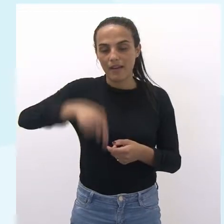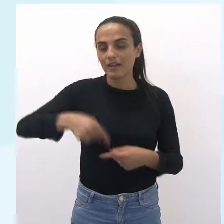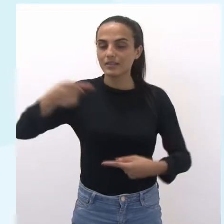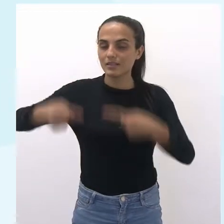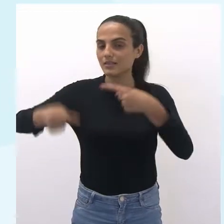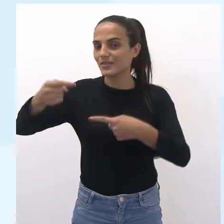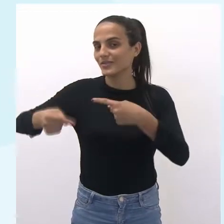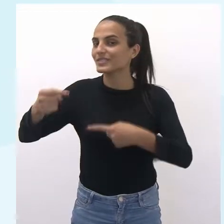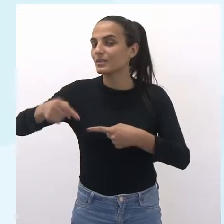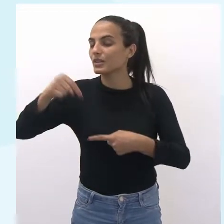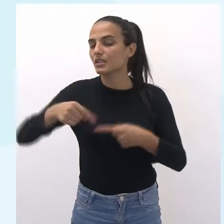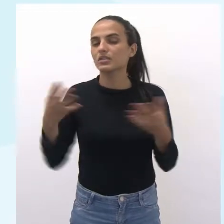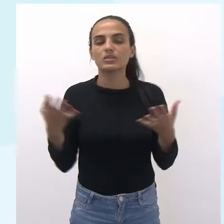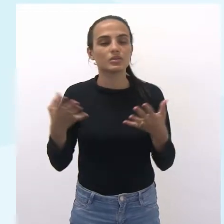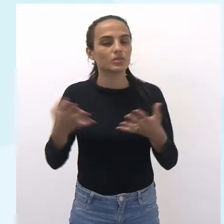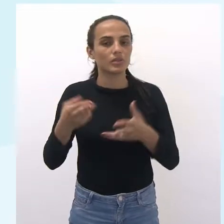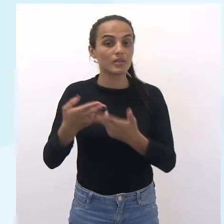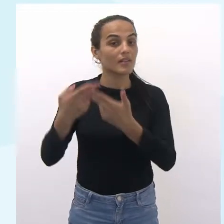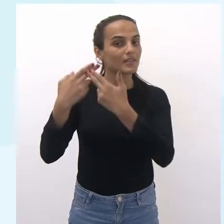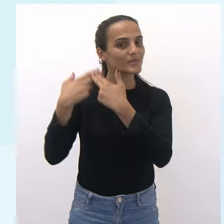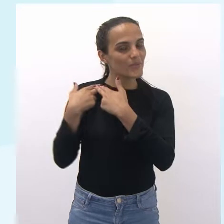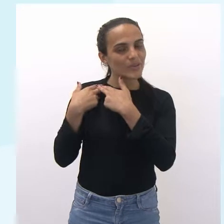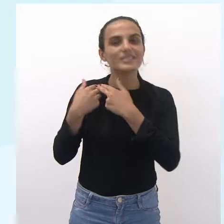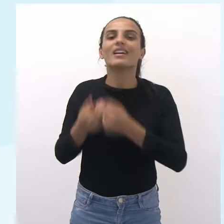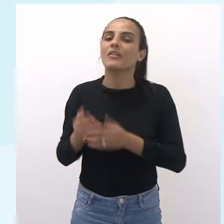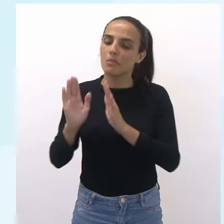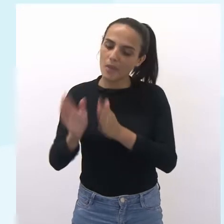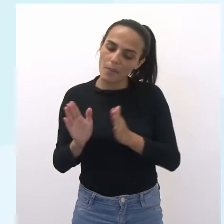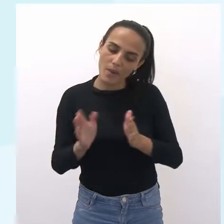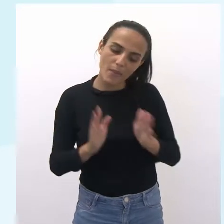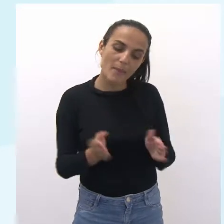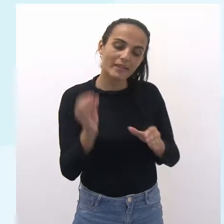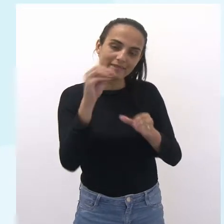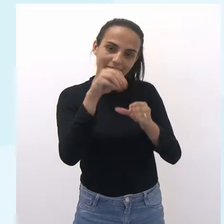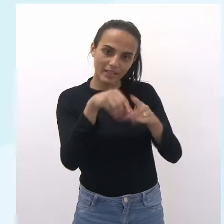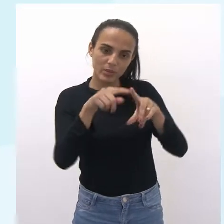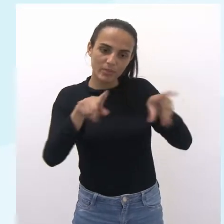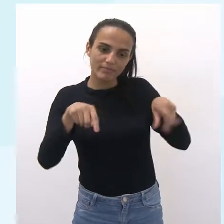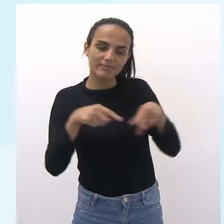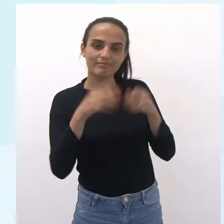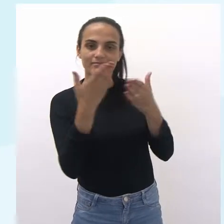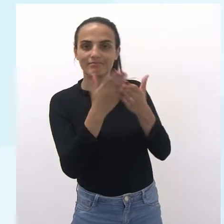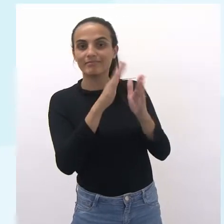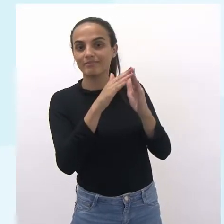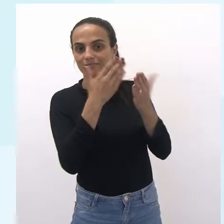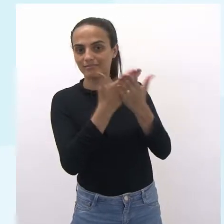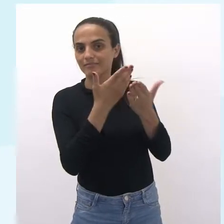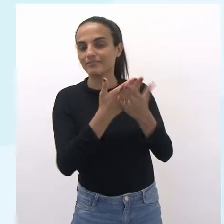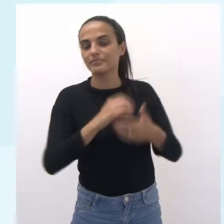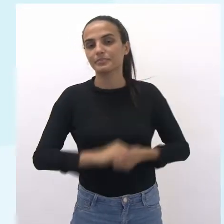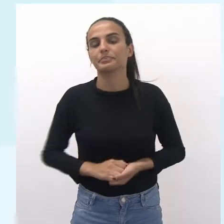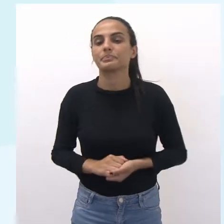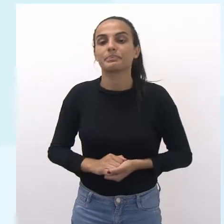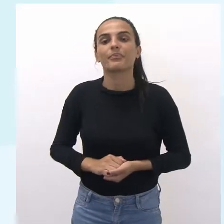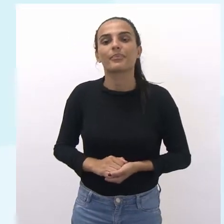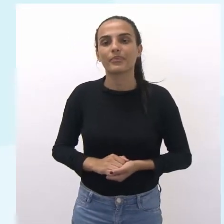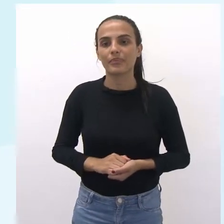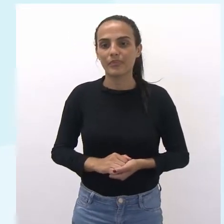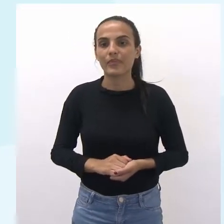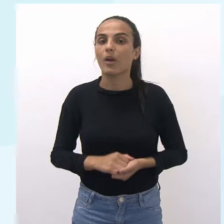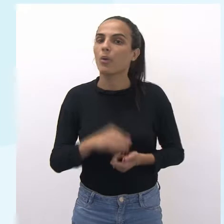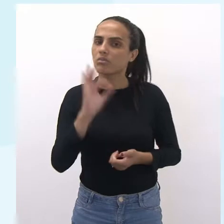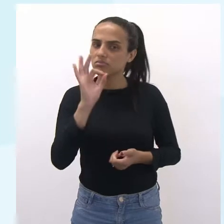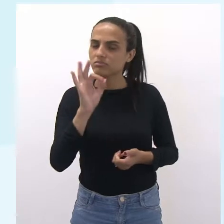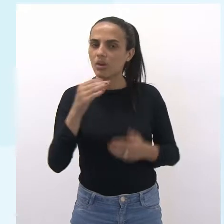esse debate responsável, de forma harmônica dentro de sala de aula. Concordo. Ok, concordo com o